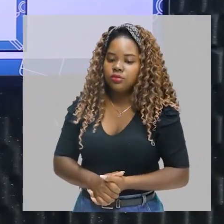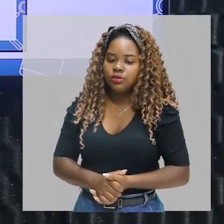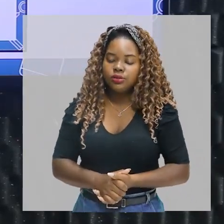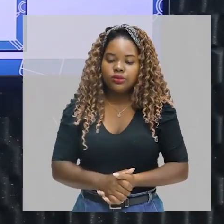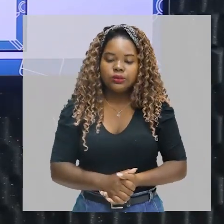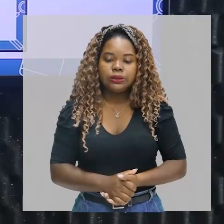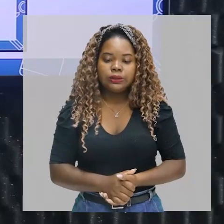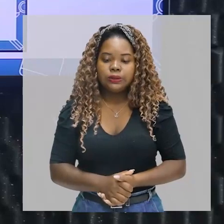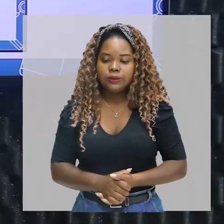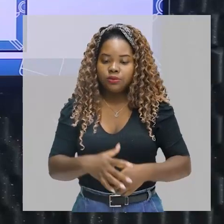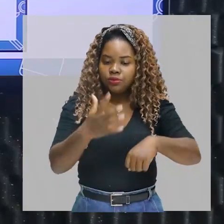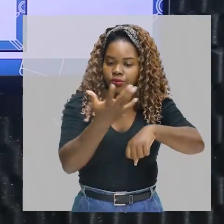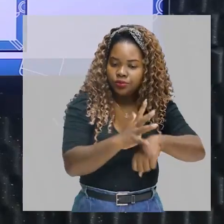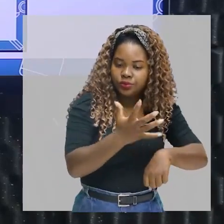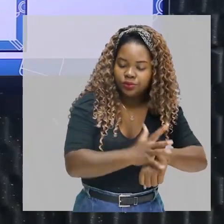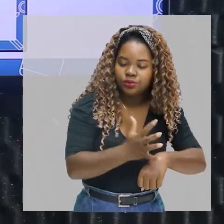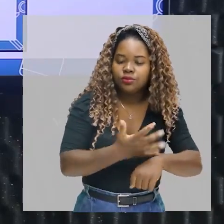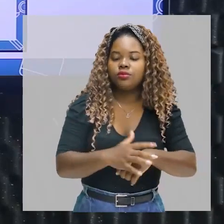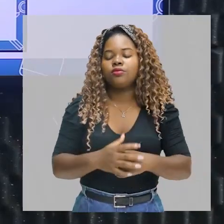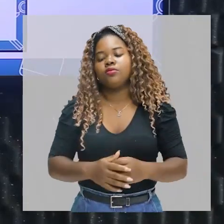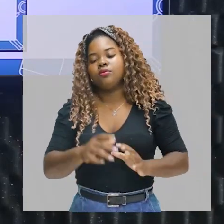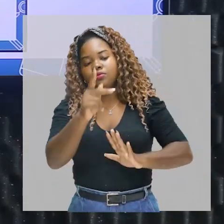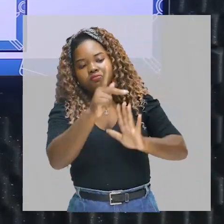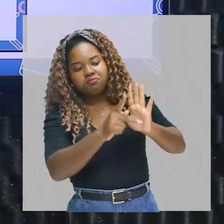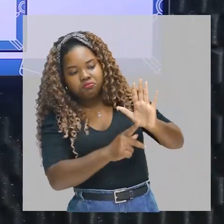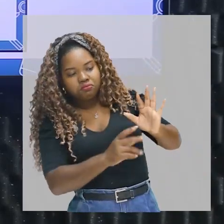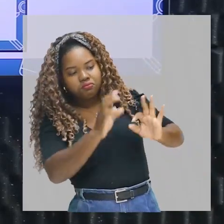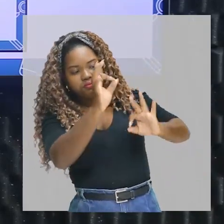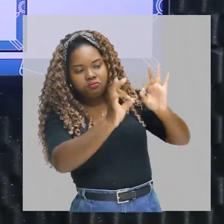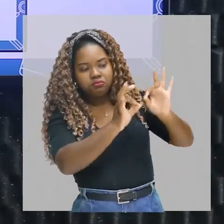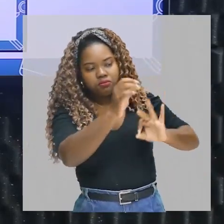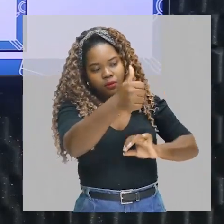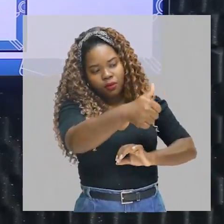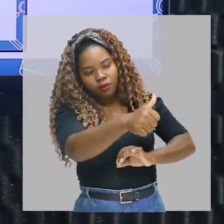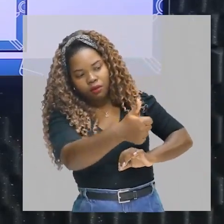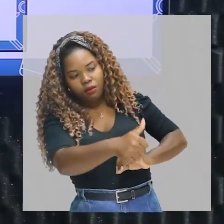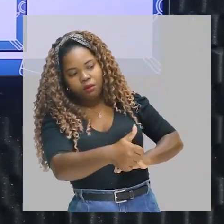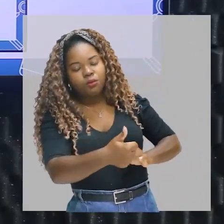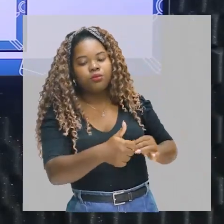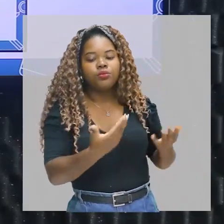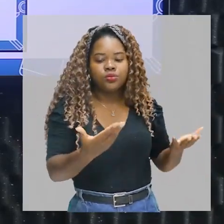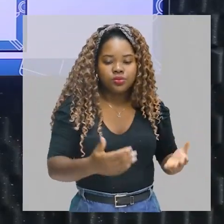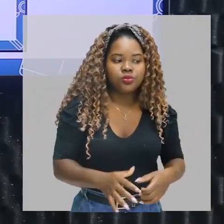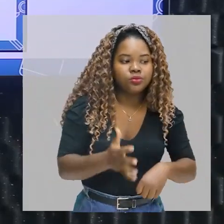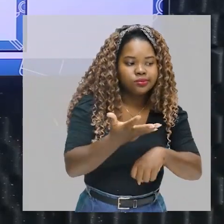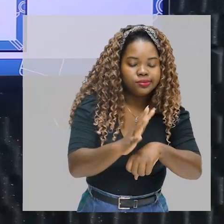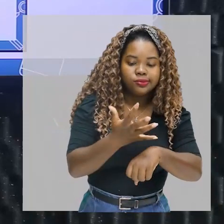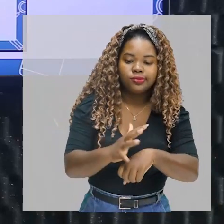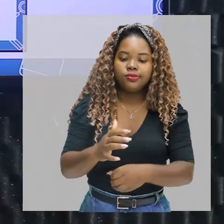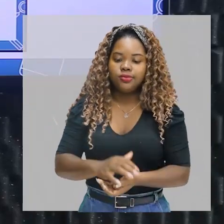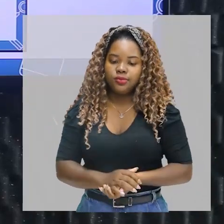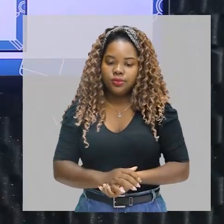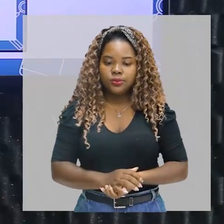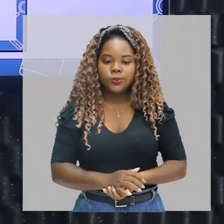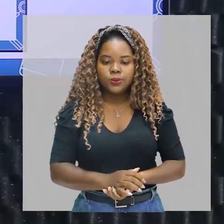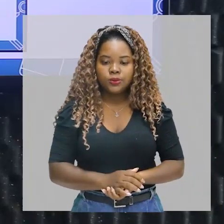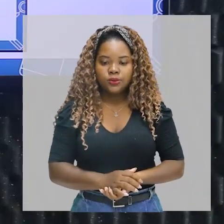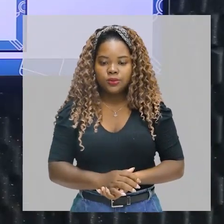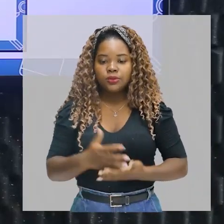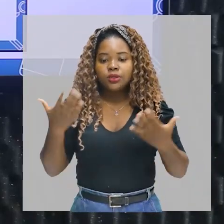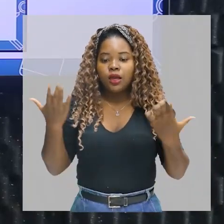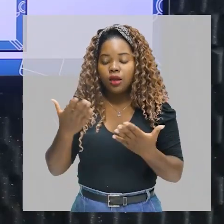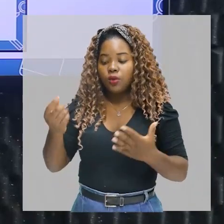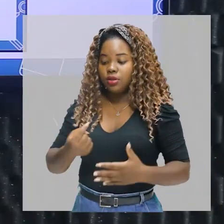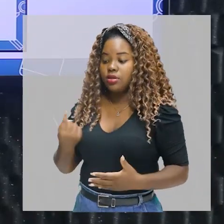treinamento esportivo que a gente vai planejar, que a gente vai avaliar, que a gente vai periodizar o treino. Aí aqui no princípio